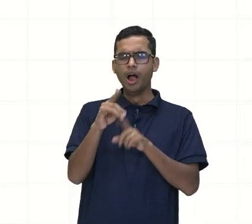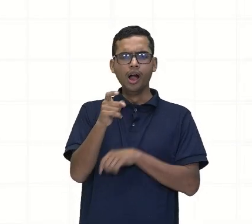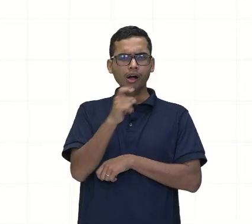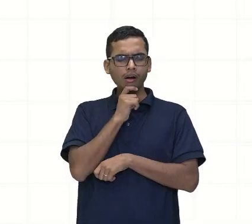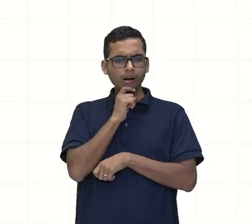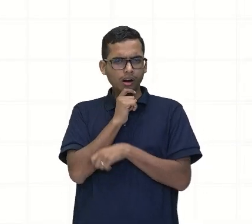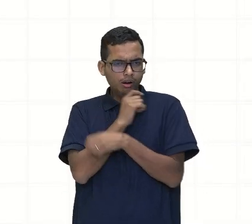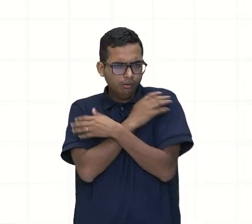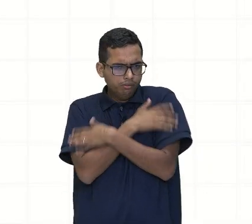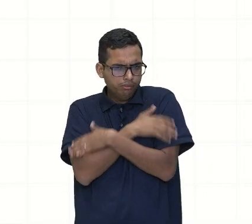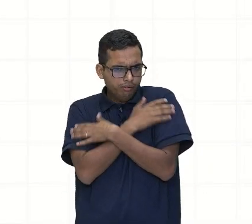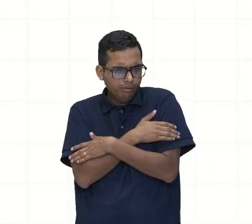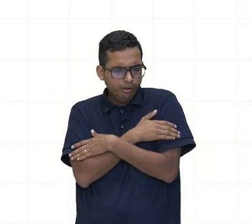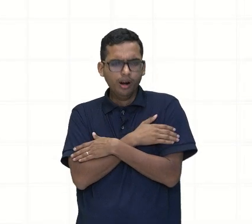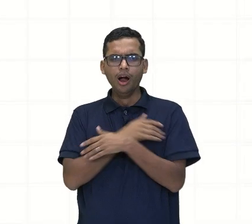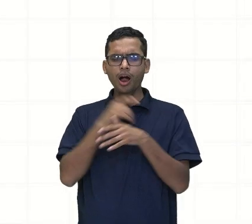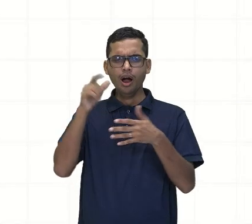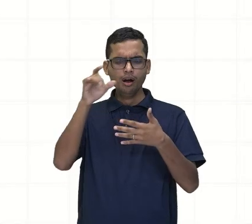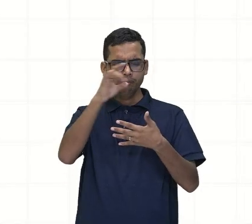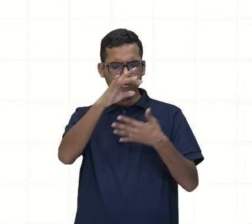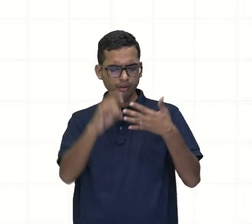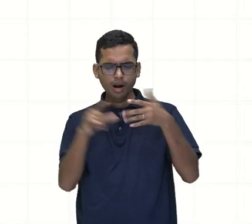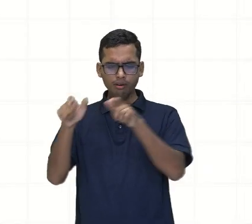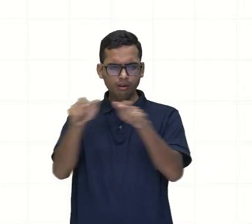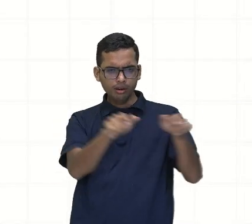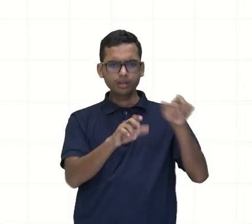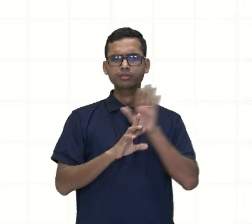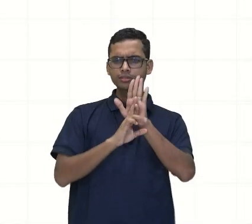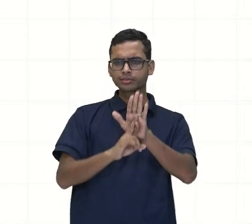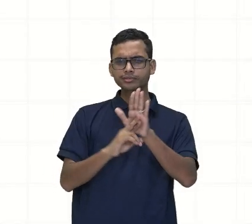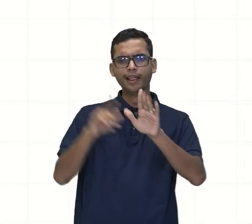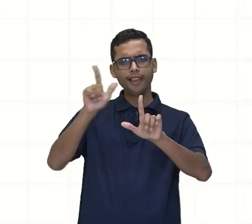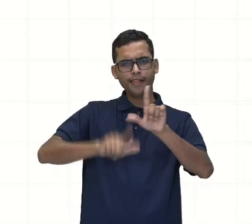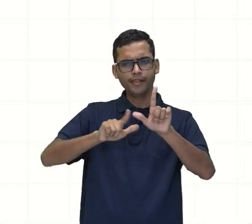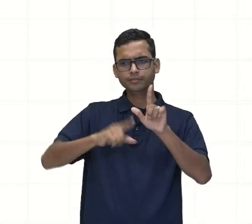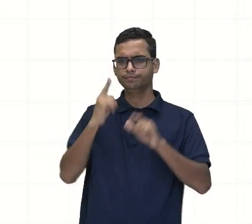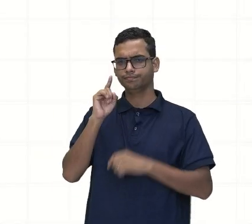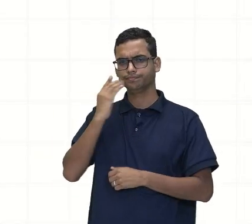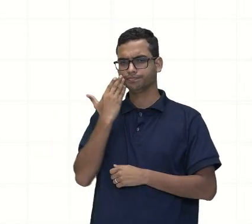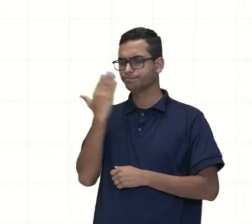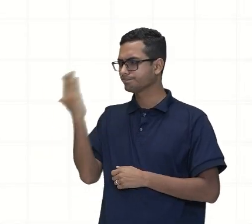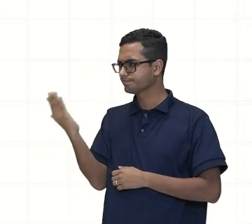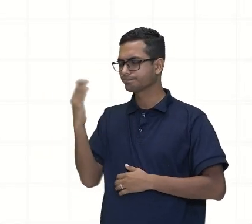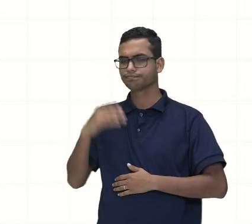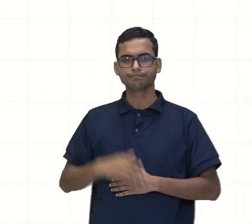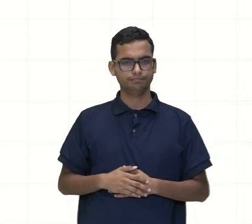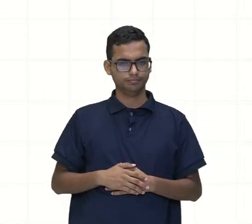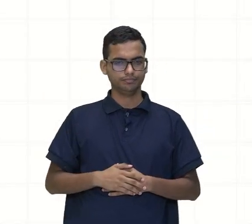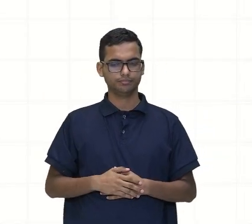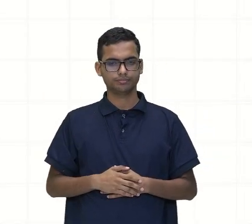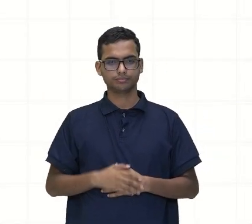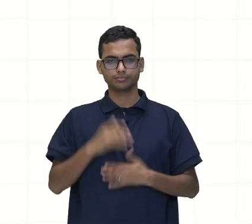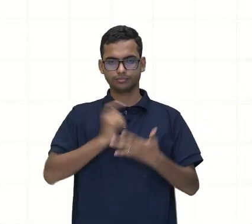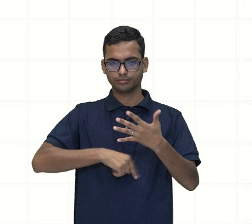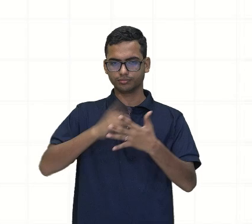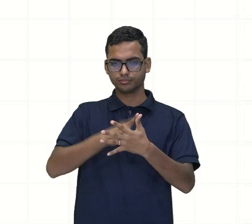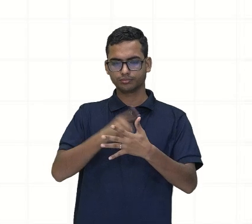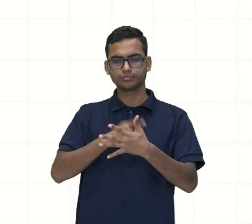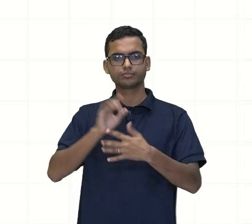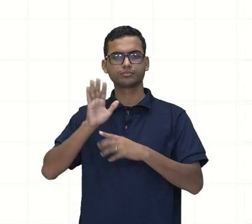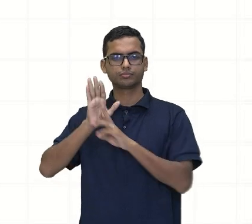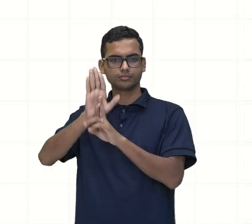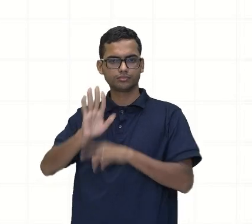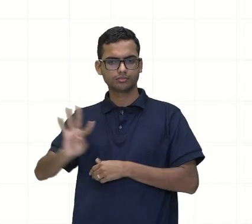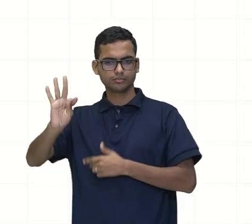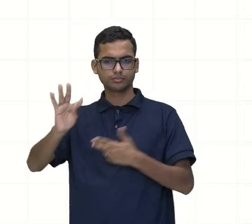cada uma das cidades está representada por uma letra. A cidade de São Joaquim está representada pela letra T.